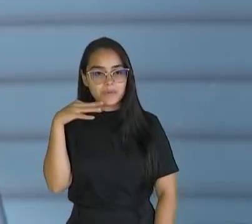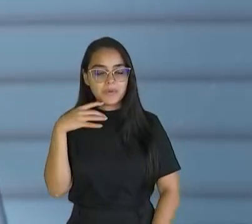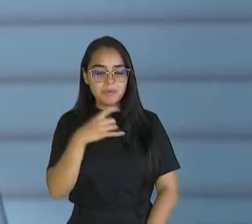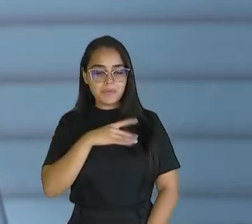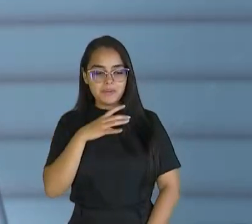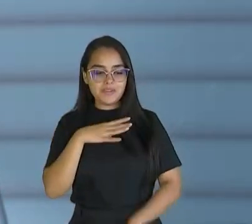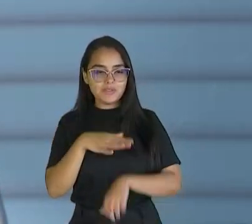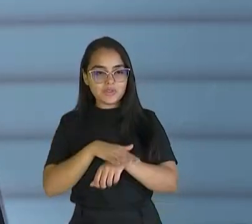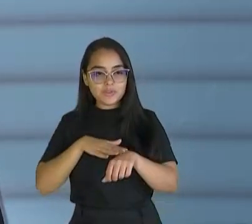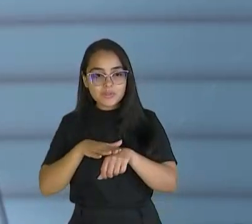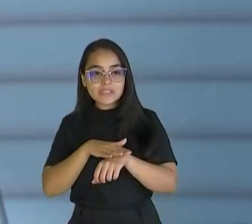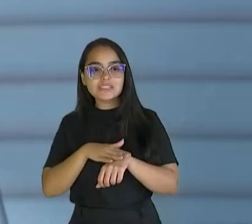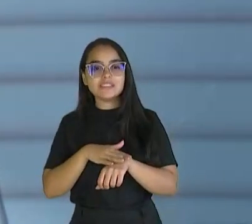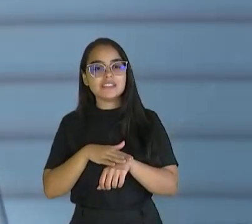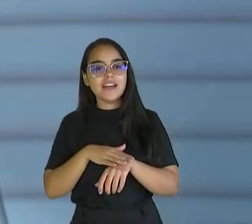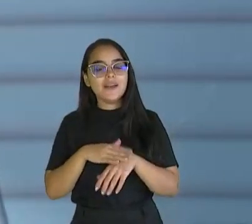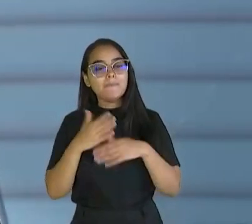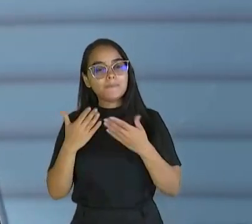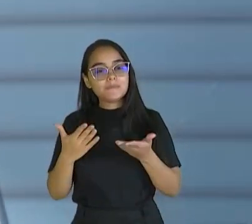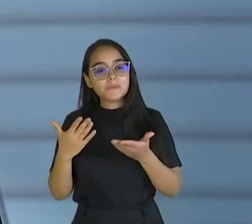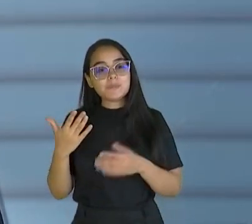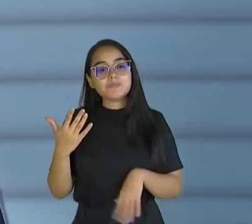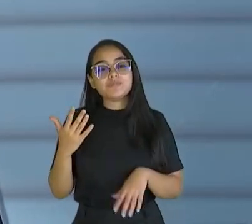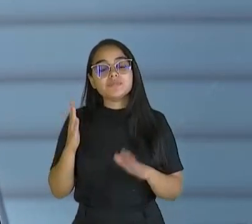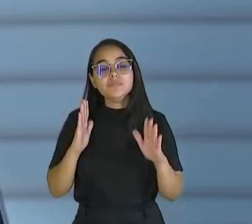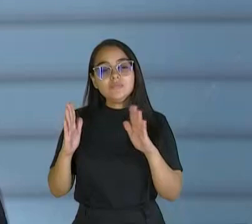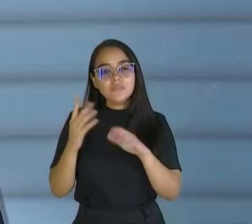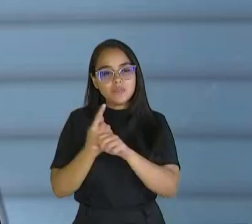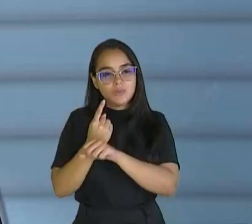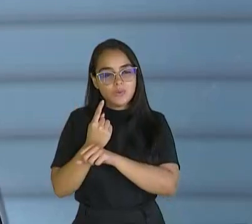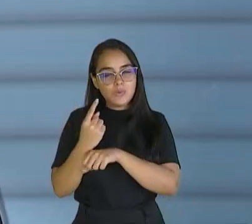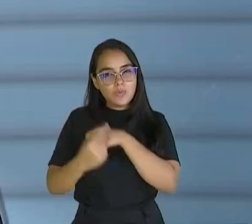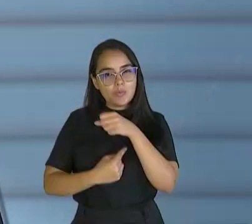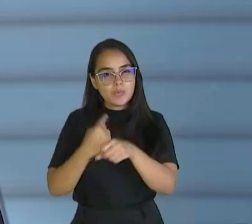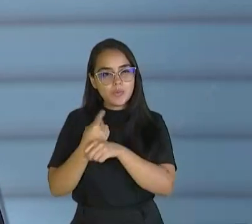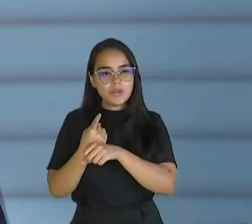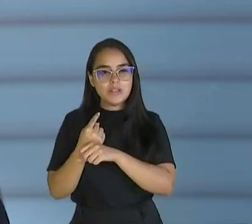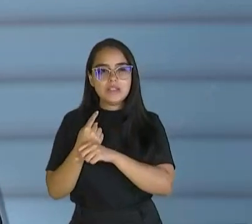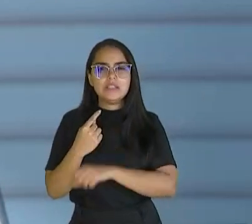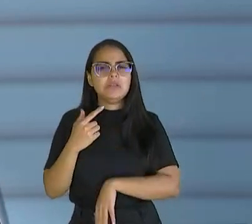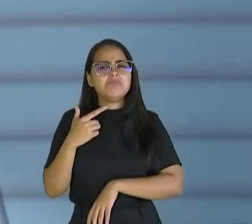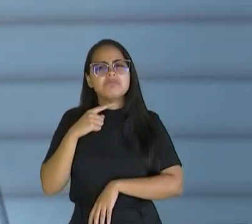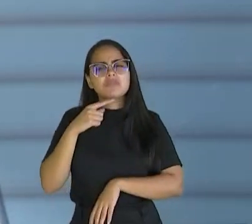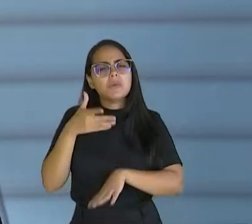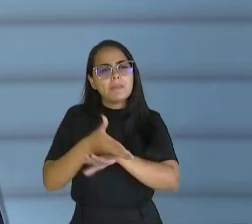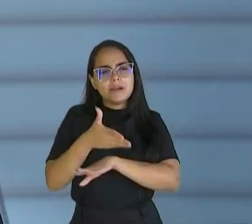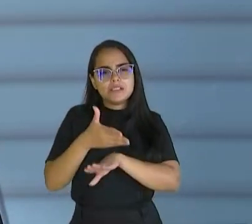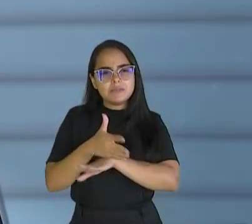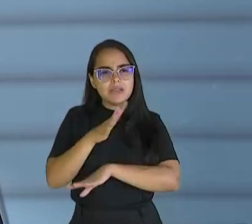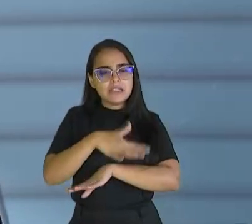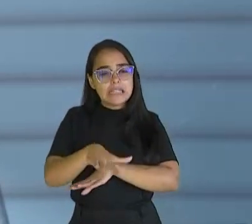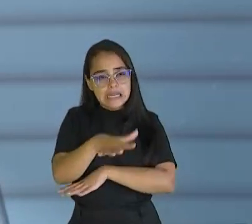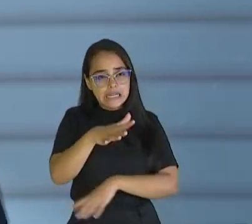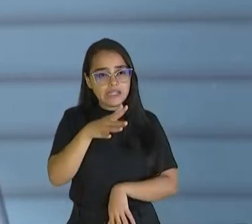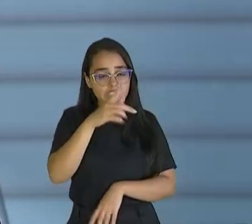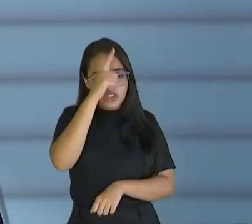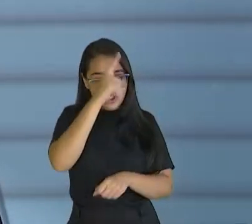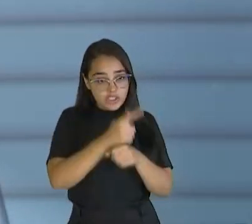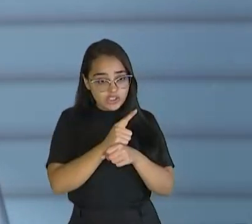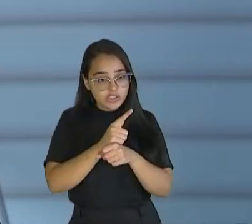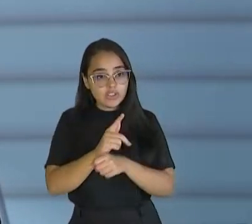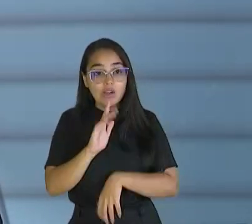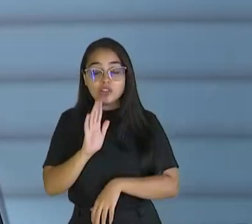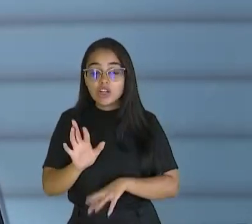aí, tanto nessa questão do primeiro ano que eu passei lá, que eu fui só moradora, não participei de nenhuma área administrativa, já foi